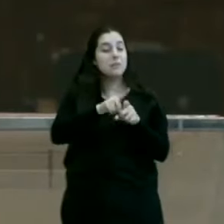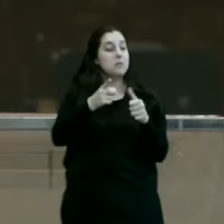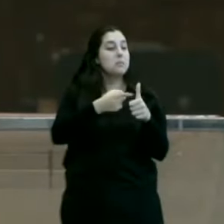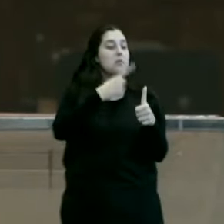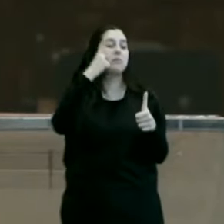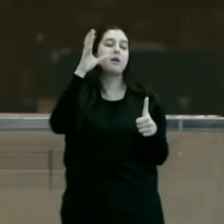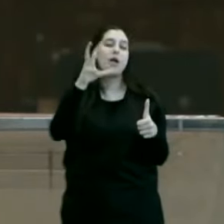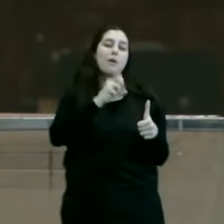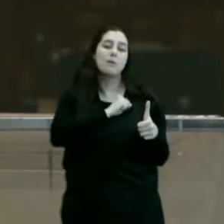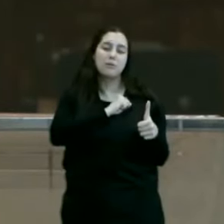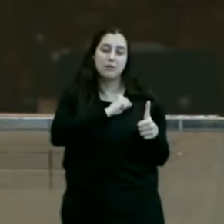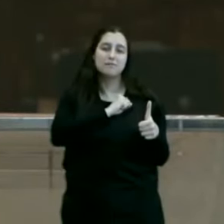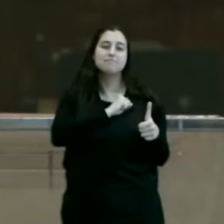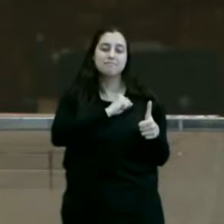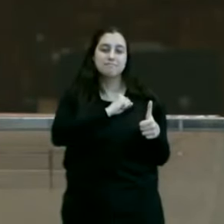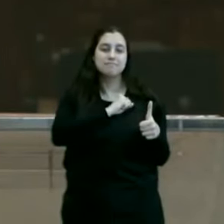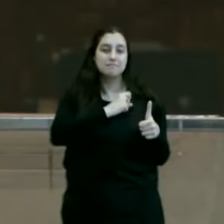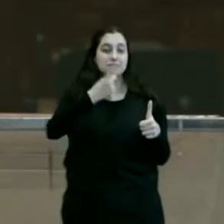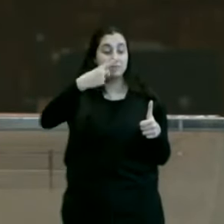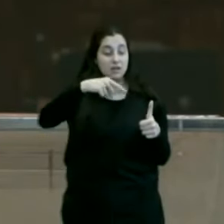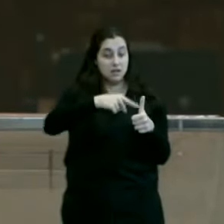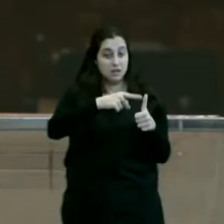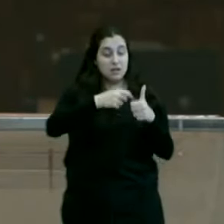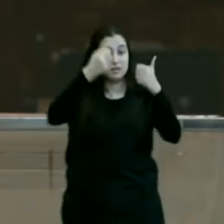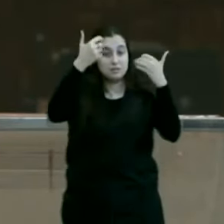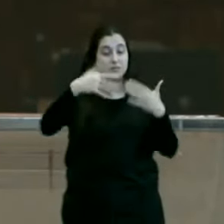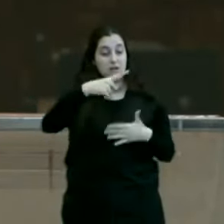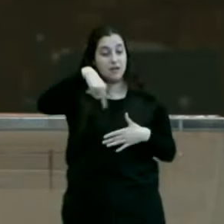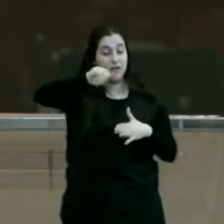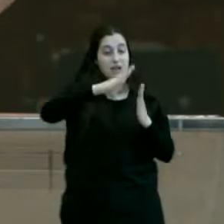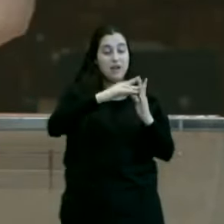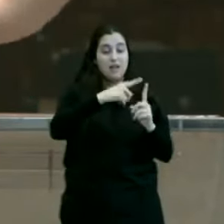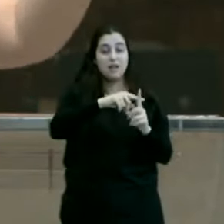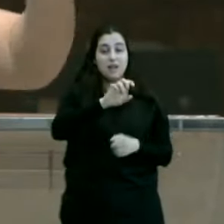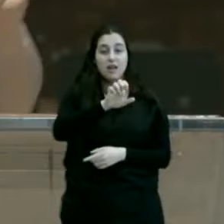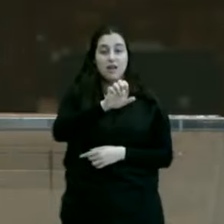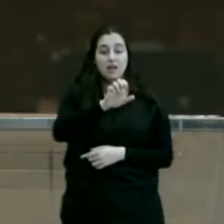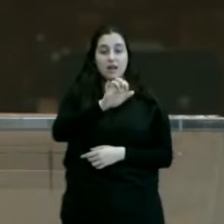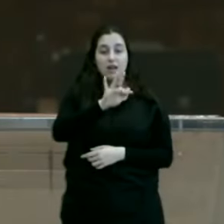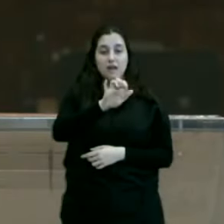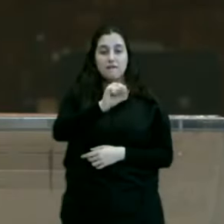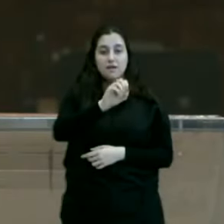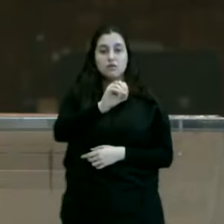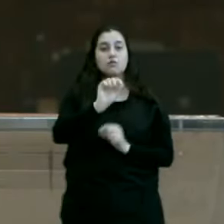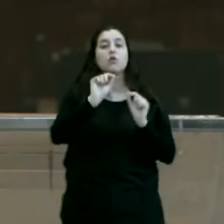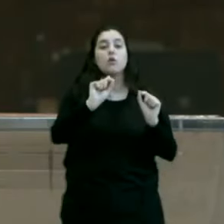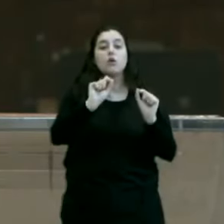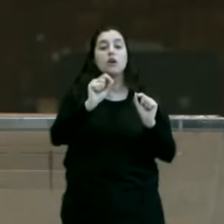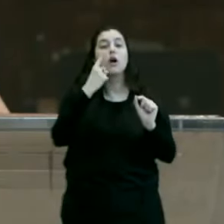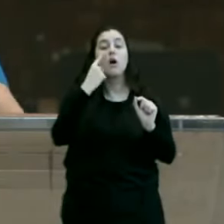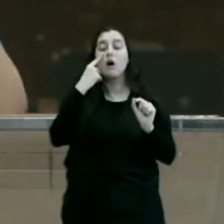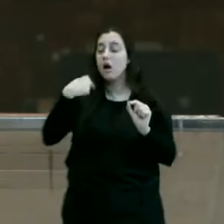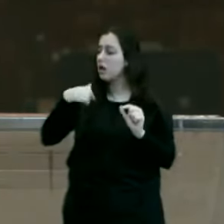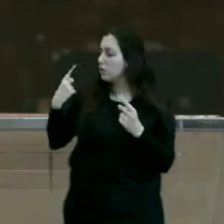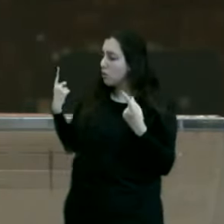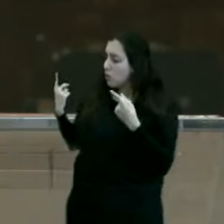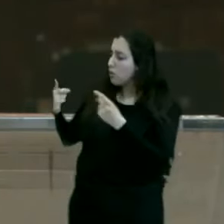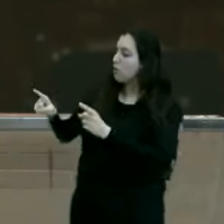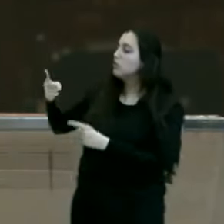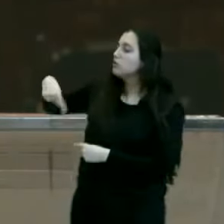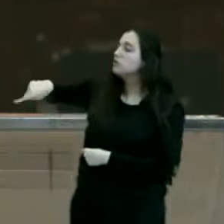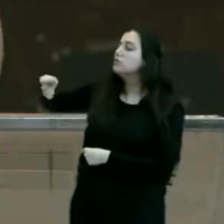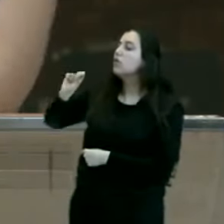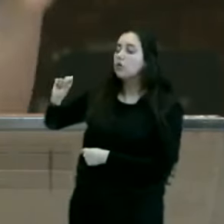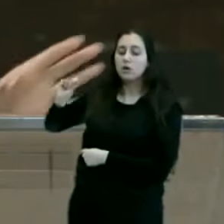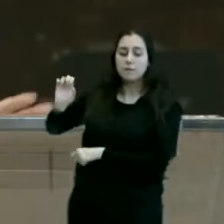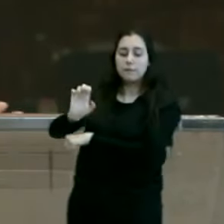fala. Olha, e fala para a igreja de Éfeso: eu tenho uma coisa contra você. Lá em Efésios 1, 15 e